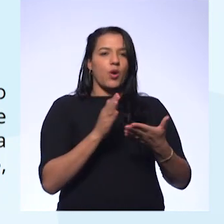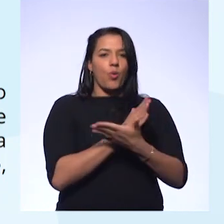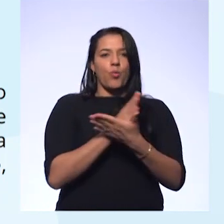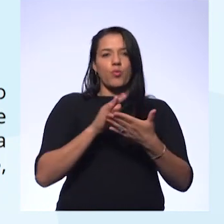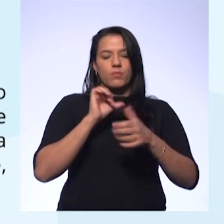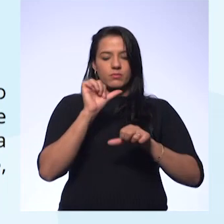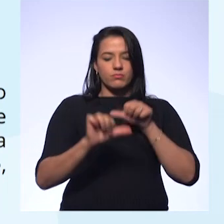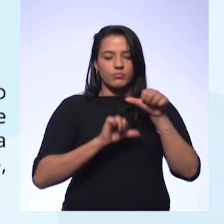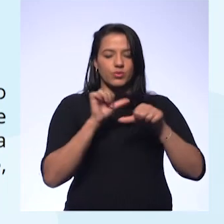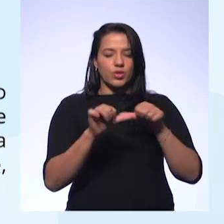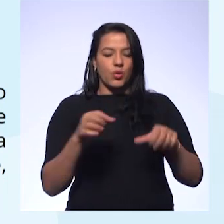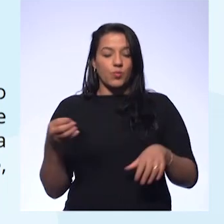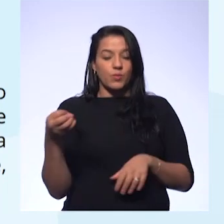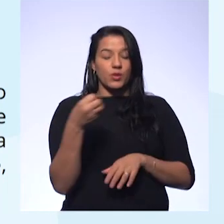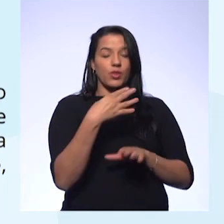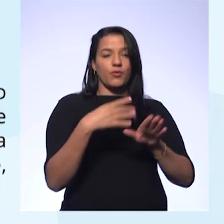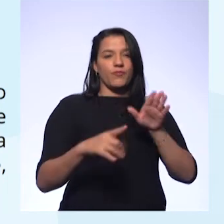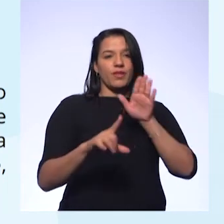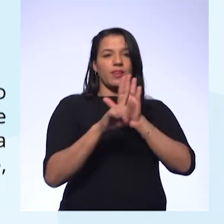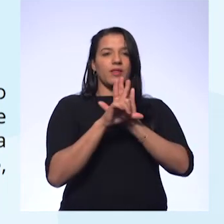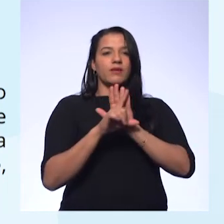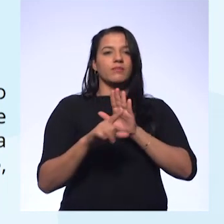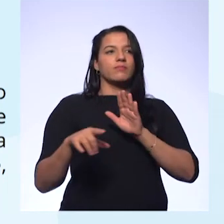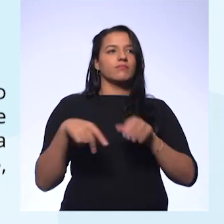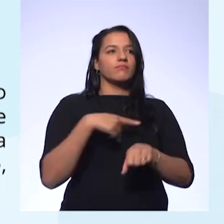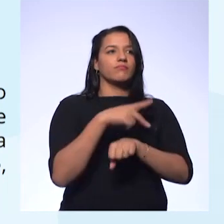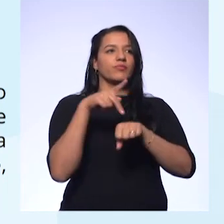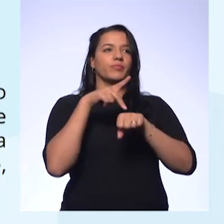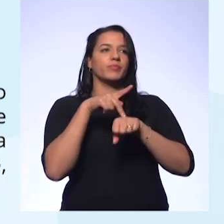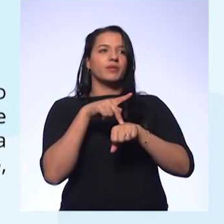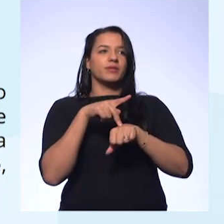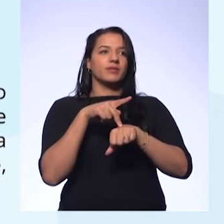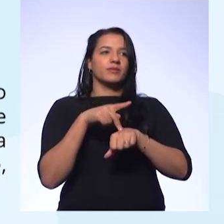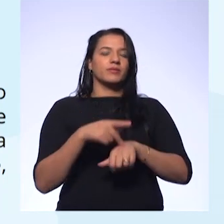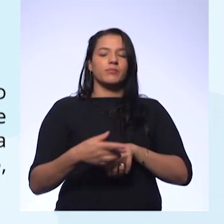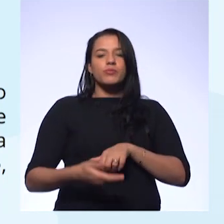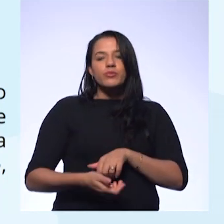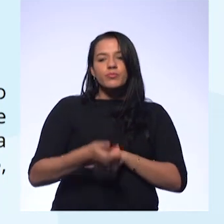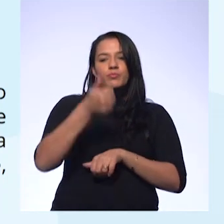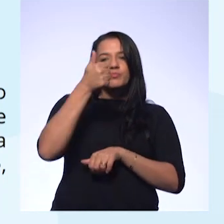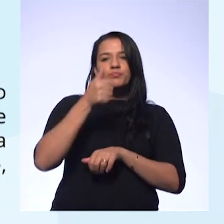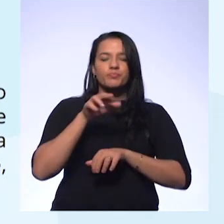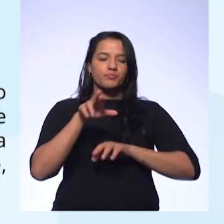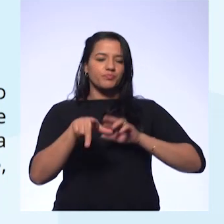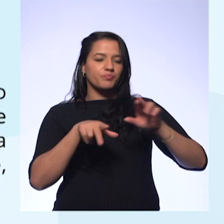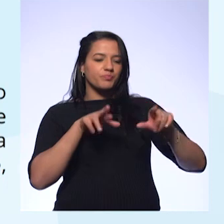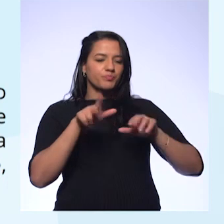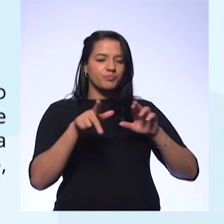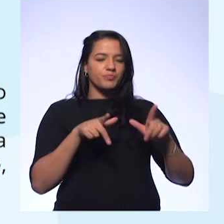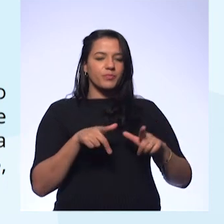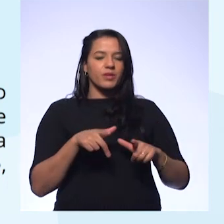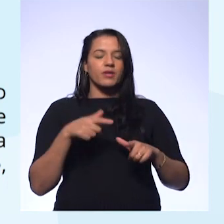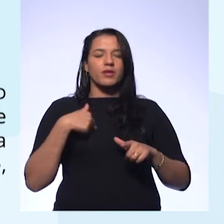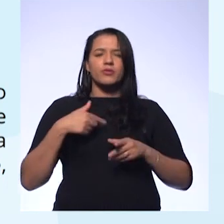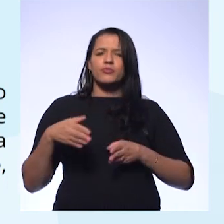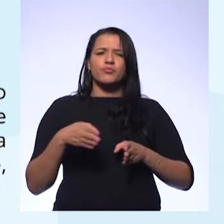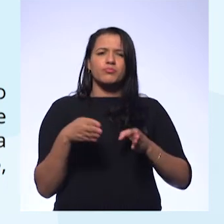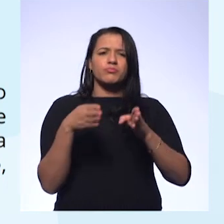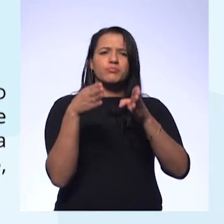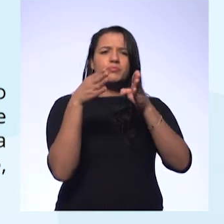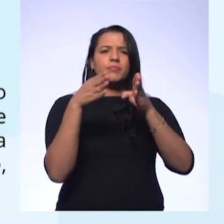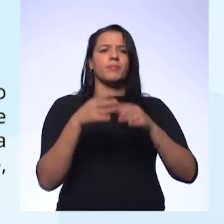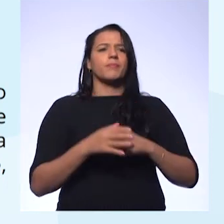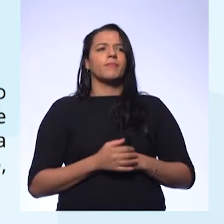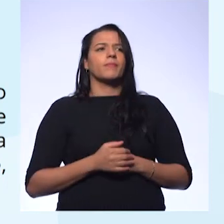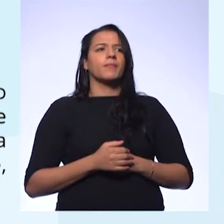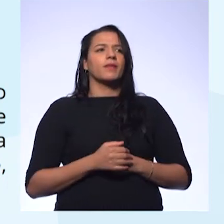mudanças, uma nova constituição para o país, para que ele fique com uma carinha diferenciada, para que a gente possa seguir em frente. Então, eu estou